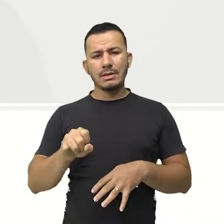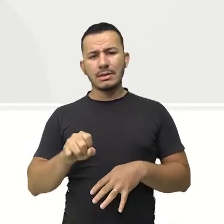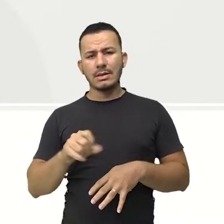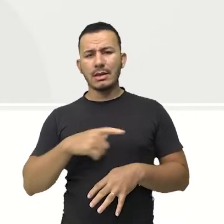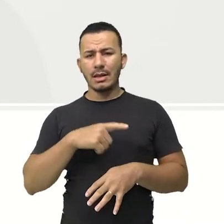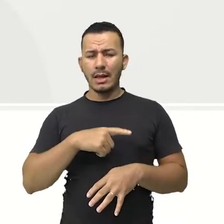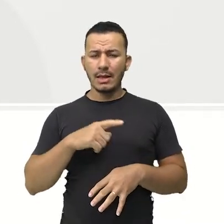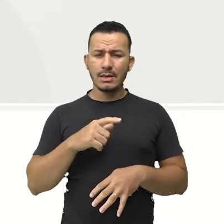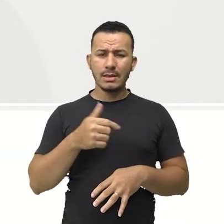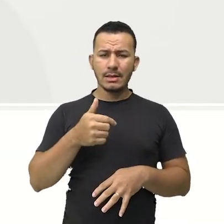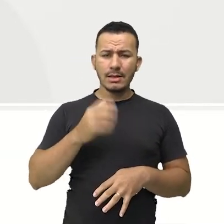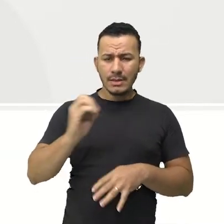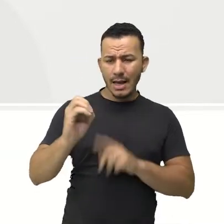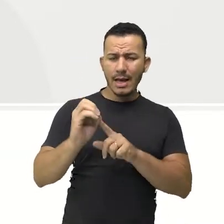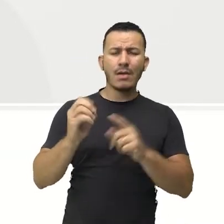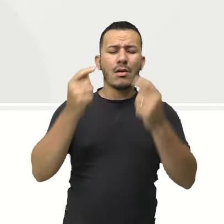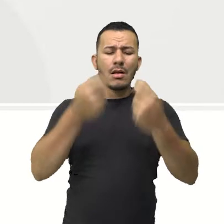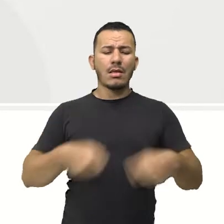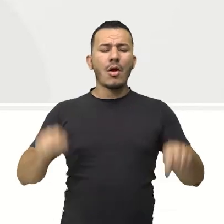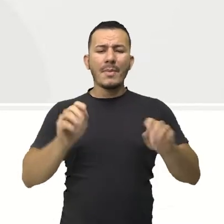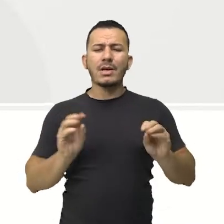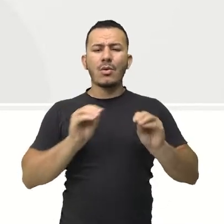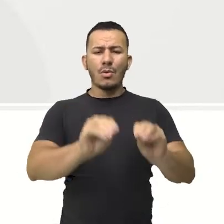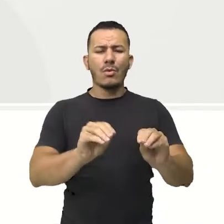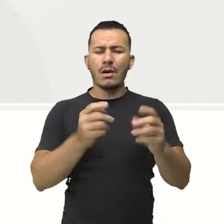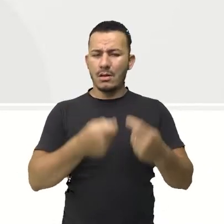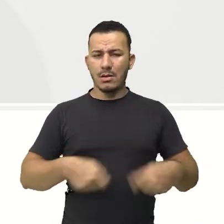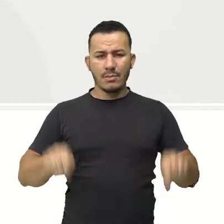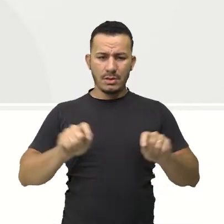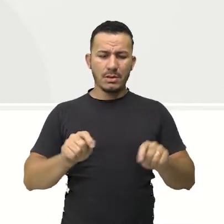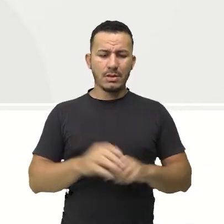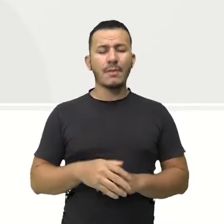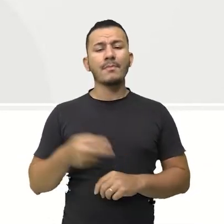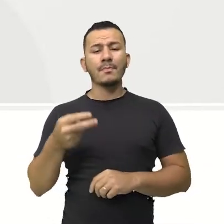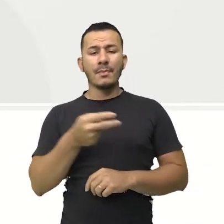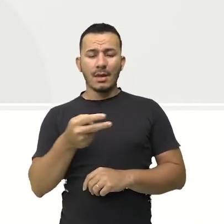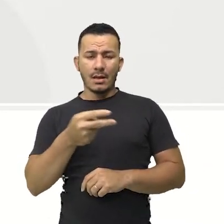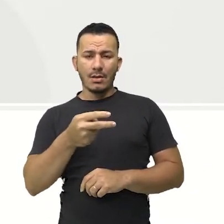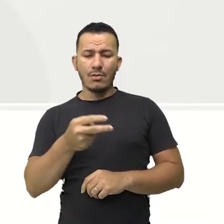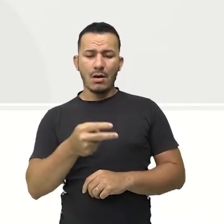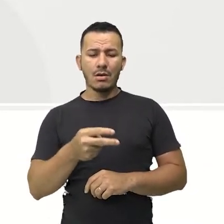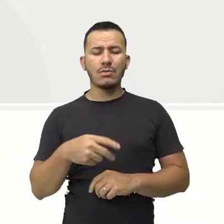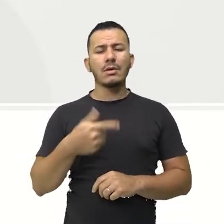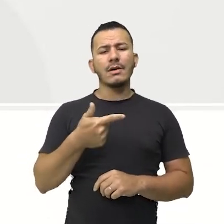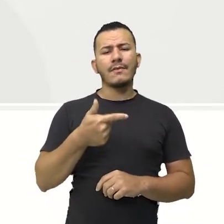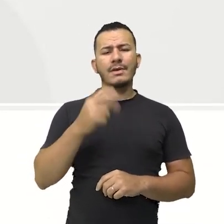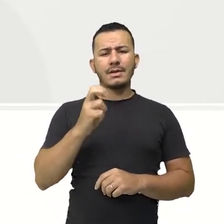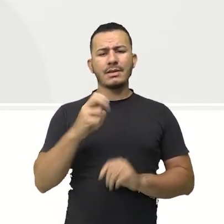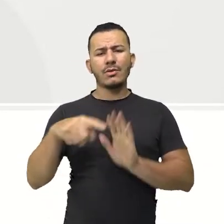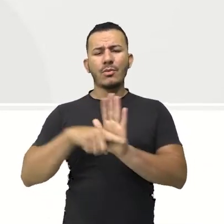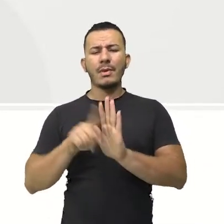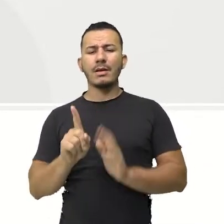anulou, deu zero, não precisa nem a gente colocar aqui embaixo. Igual, até